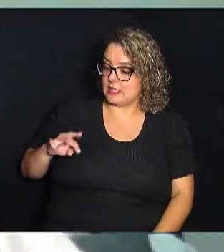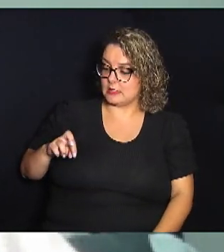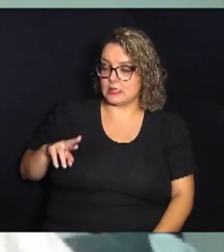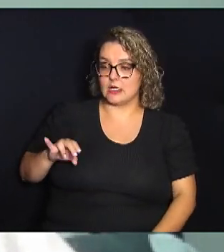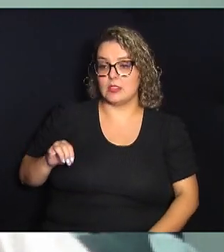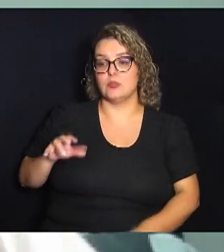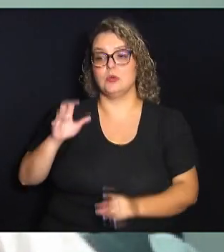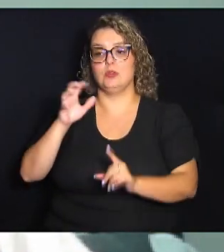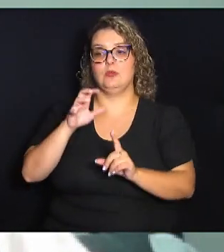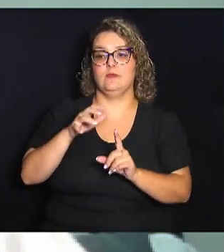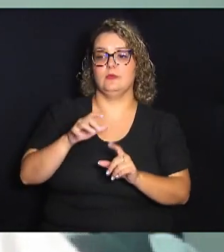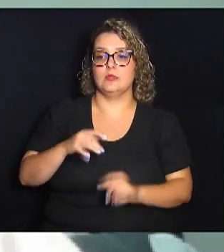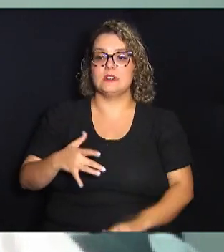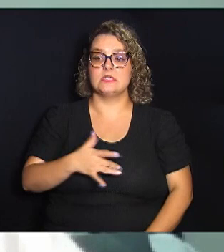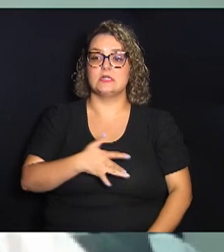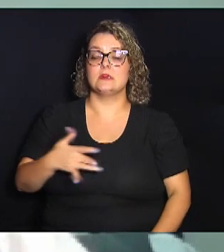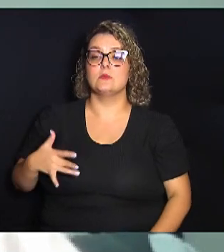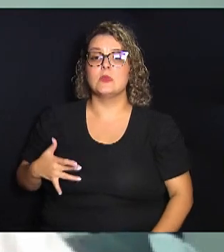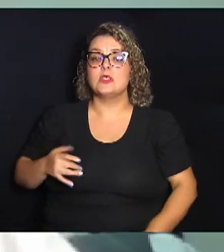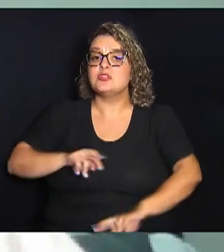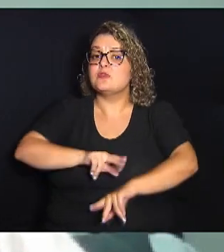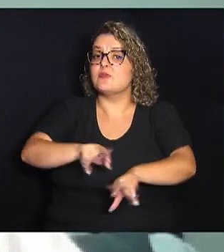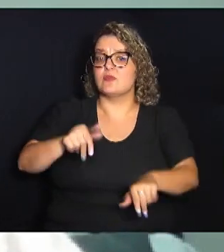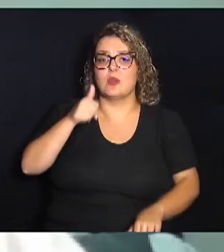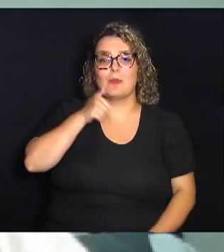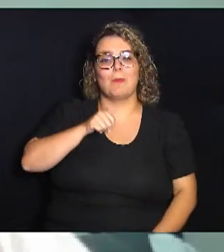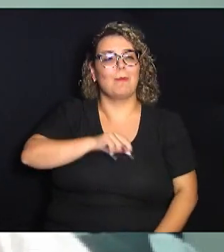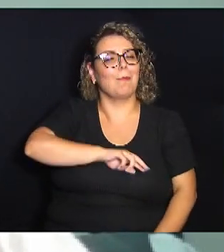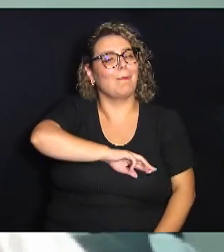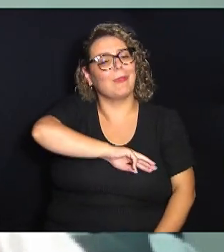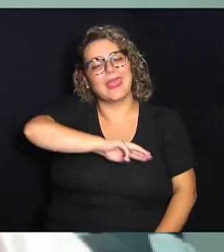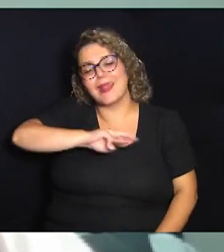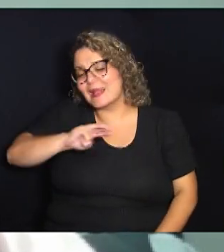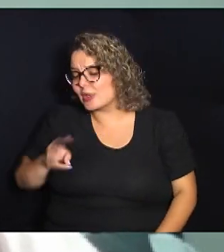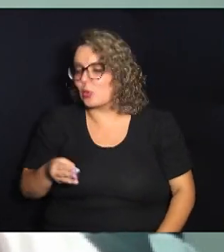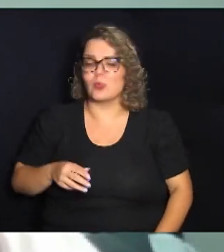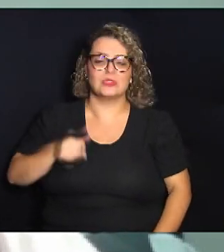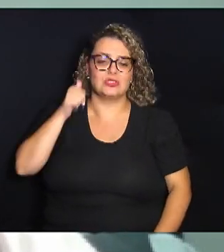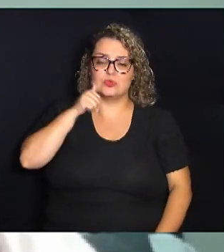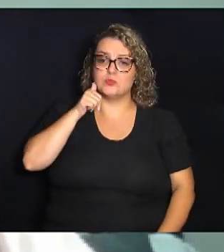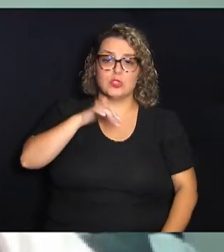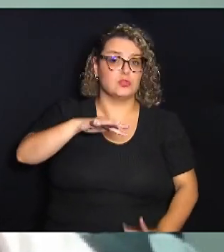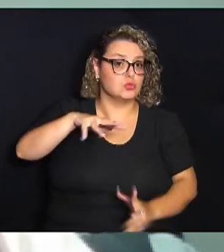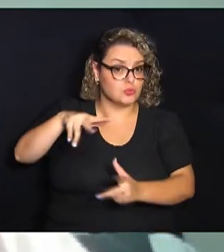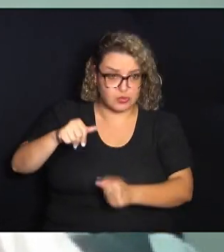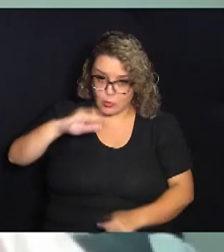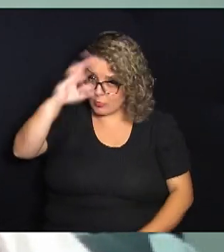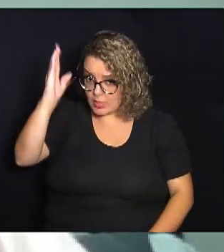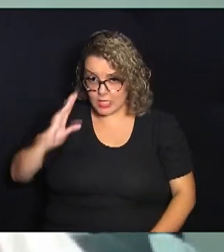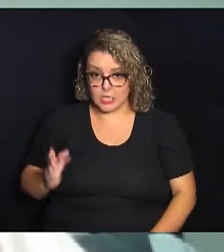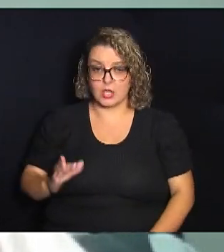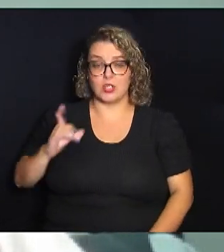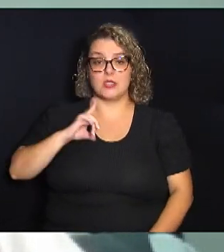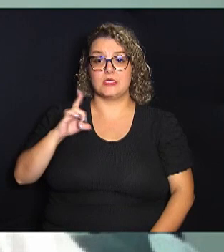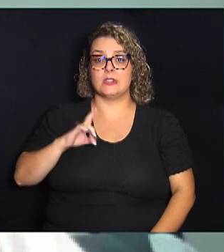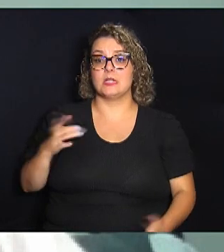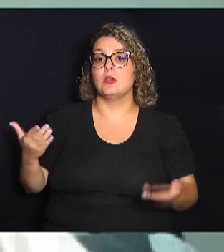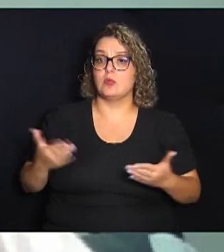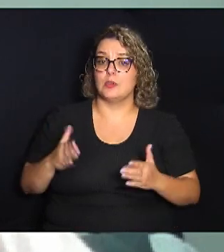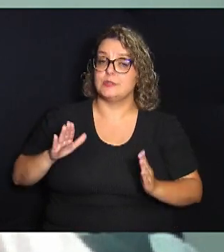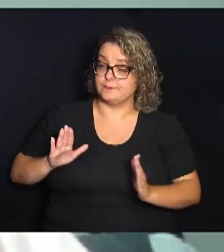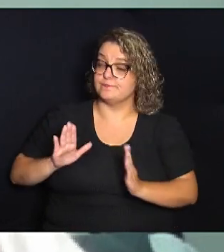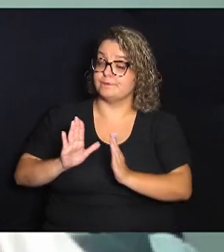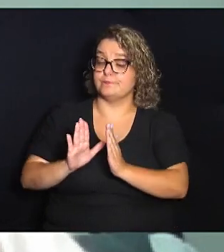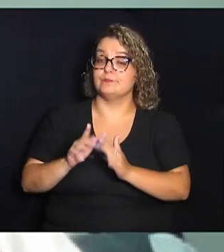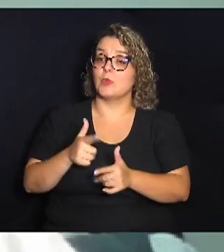de muitas mulheres, são milhões de mulheres no Brasil, no mundo, que hoje deveria ser encarado como